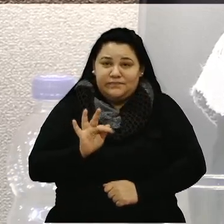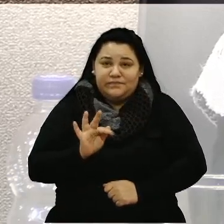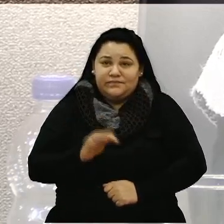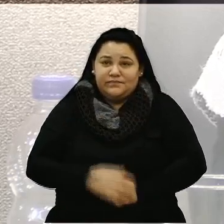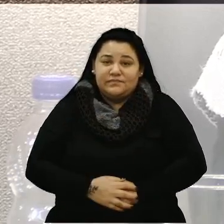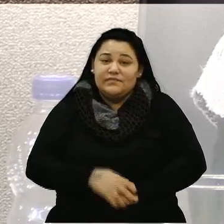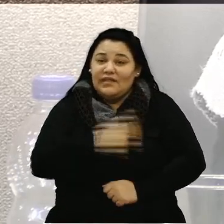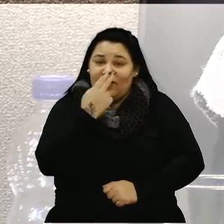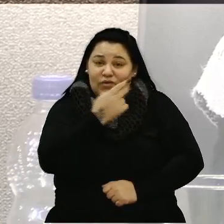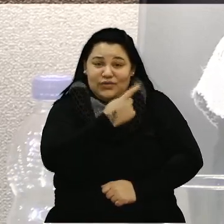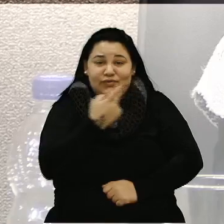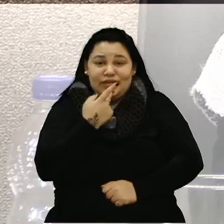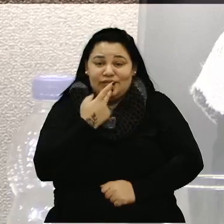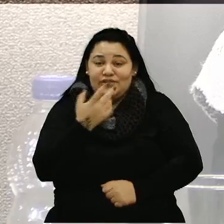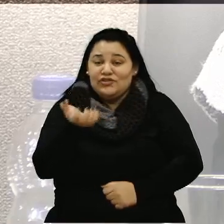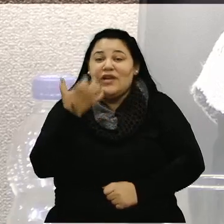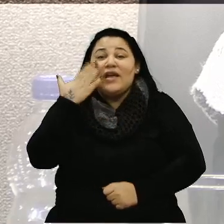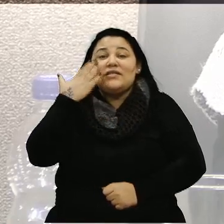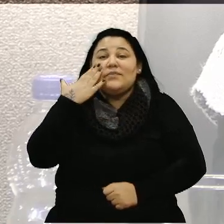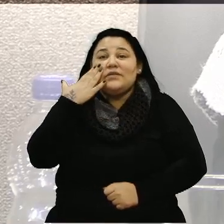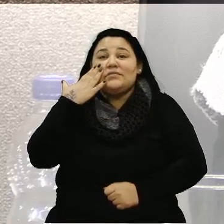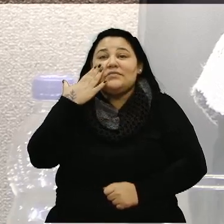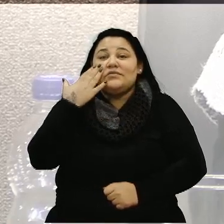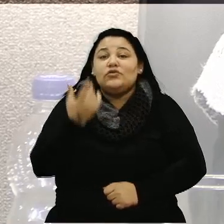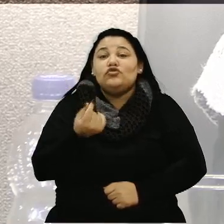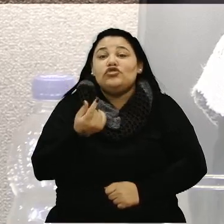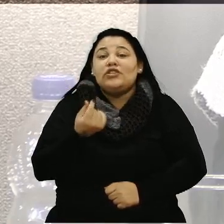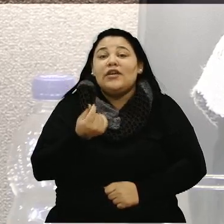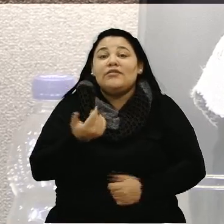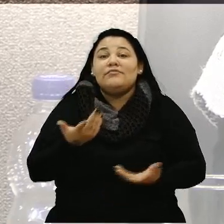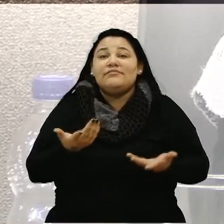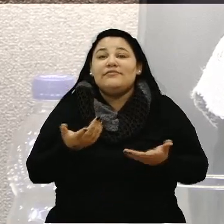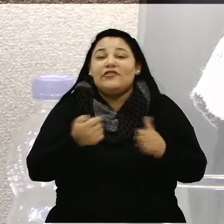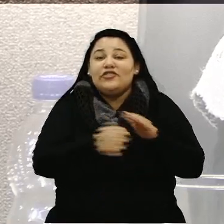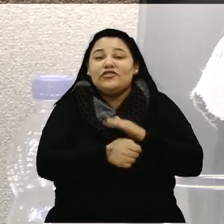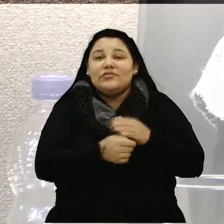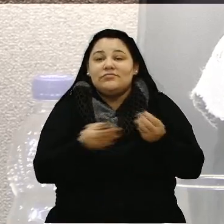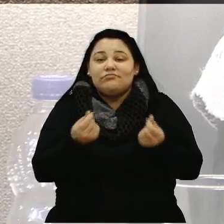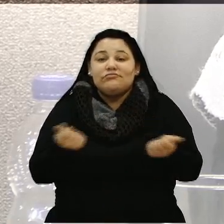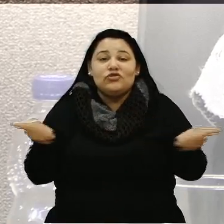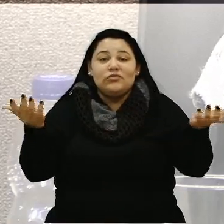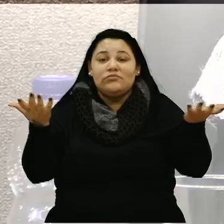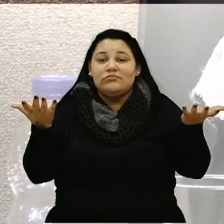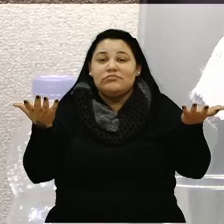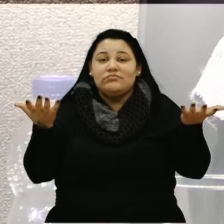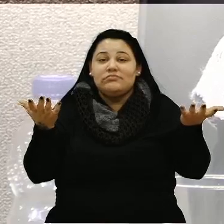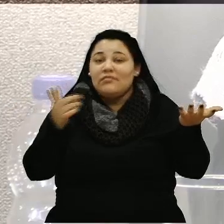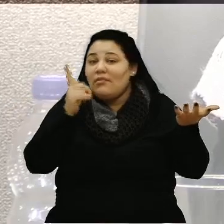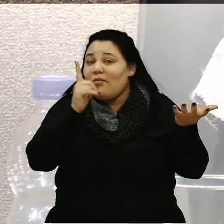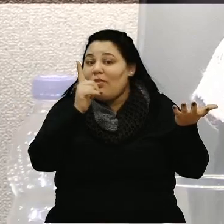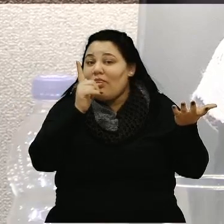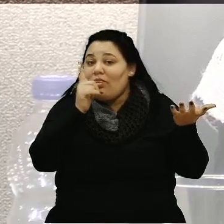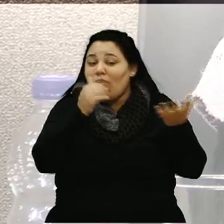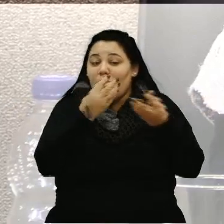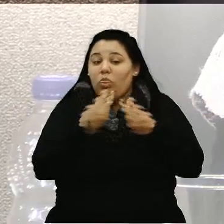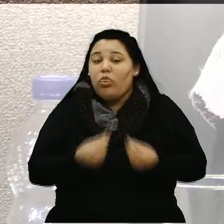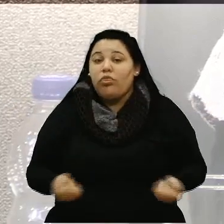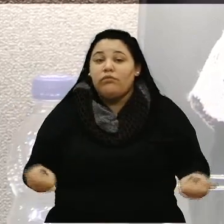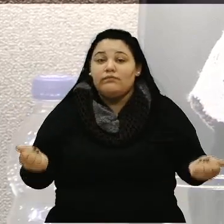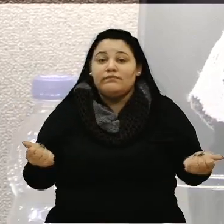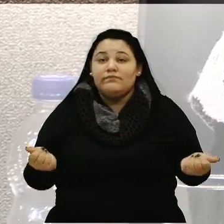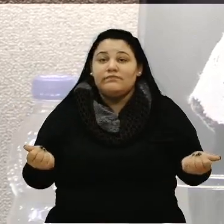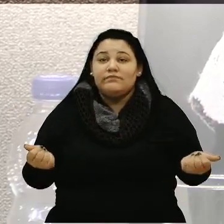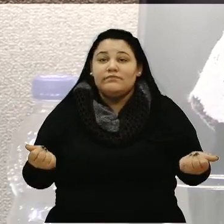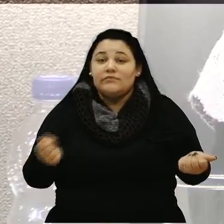senhor disse, nós queremos saber onde é que foi o dinheiro que foi empenhado lá. Foi água abaixo. Foi água abaixo o dinheiro público, que não vai